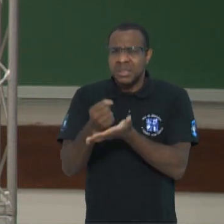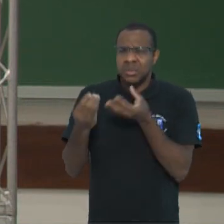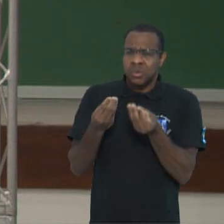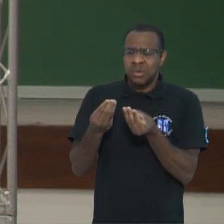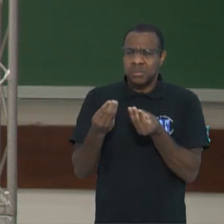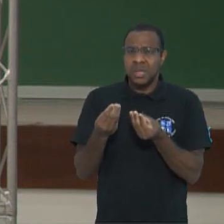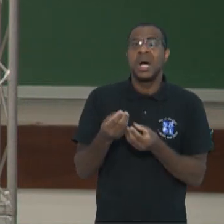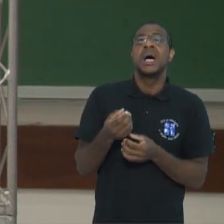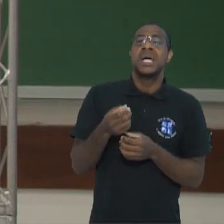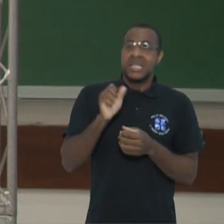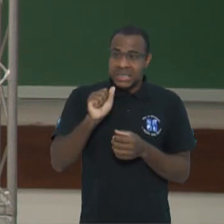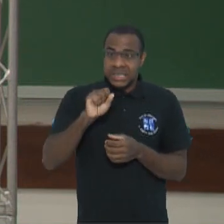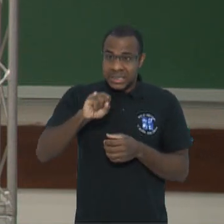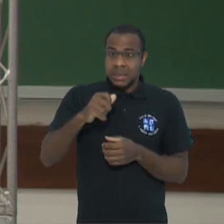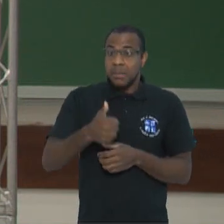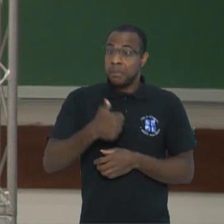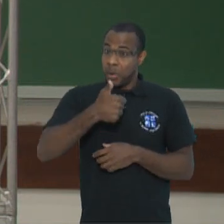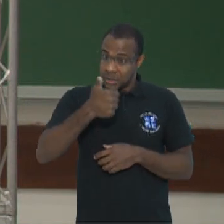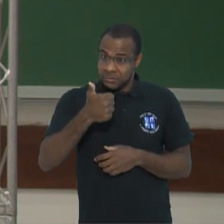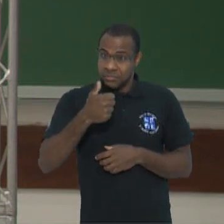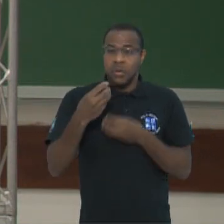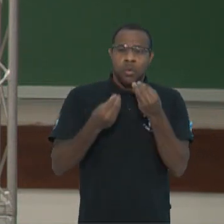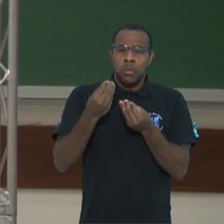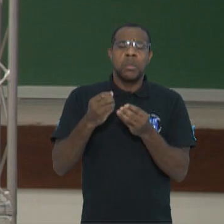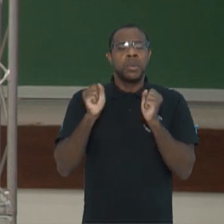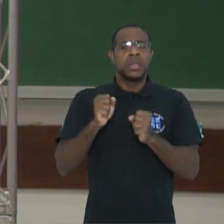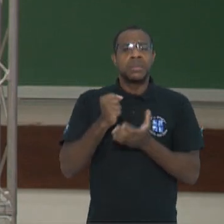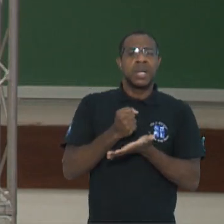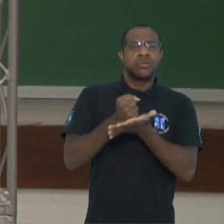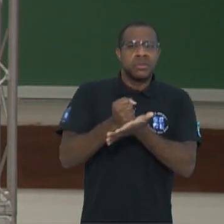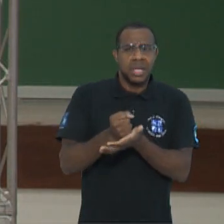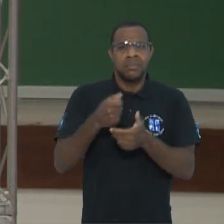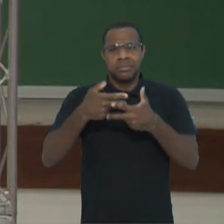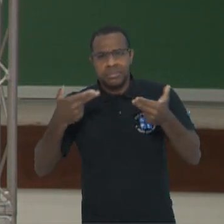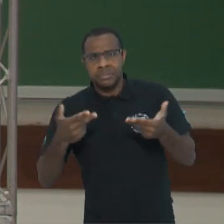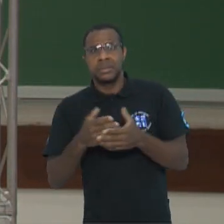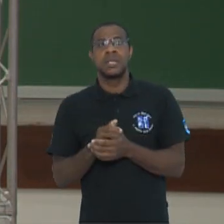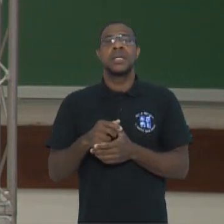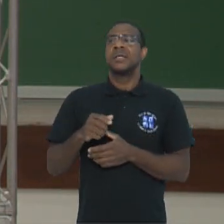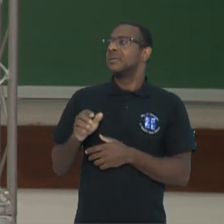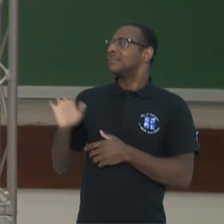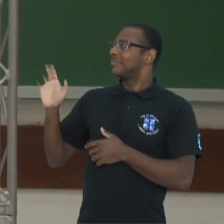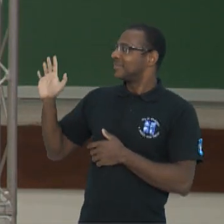nossa próxima aula, vejo vocês muito em breve. See you. Tchau, Val!